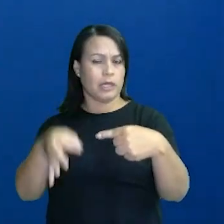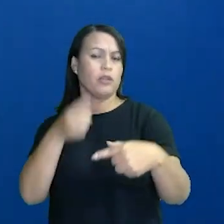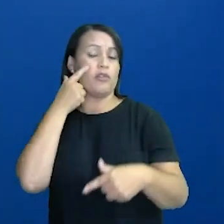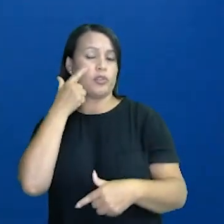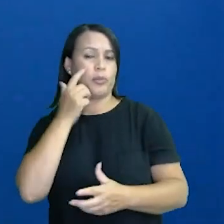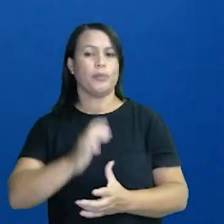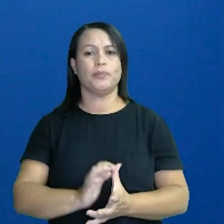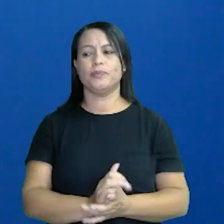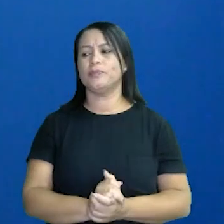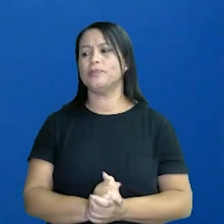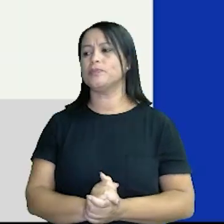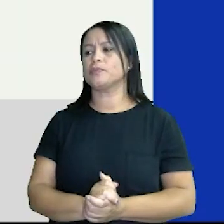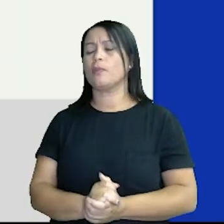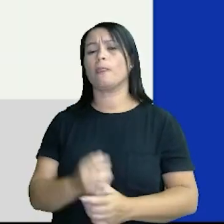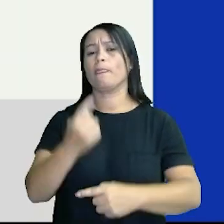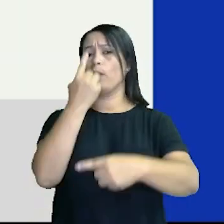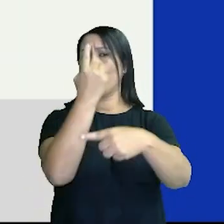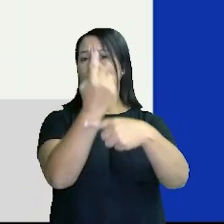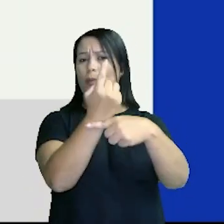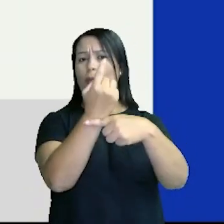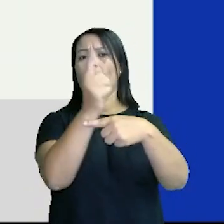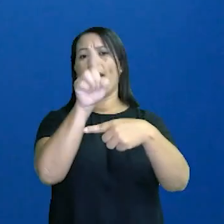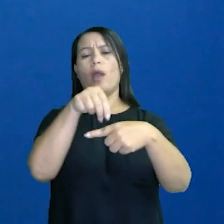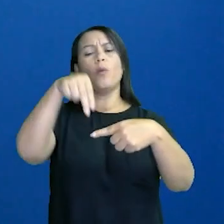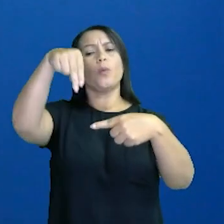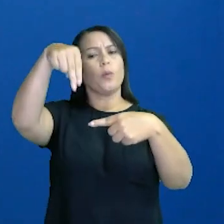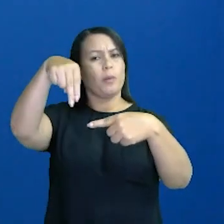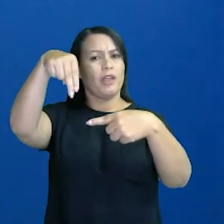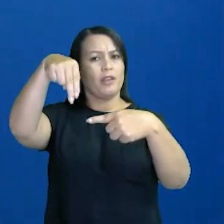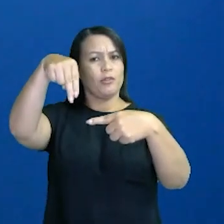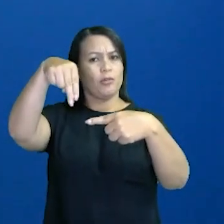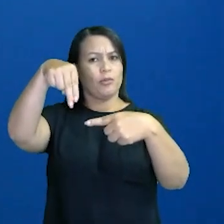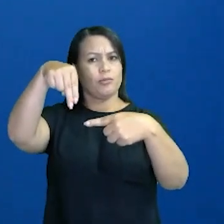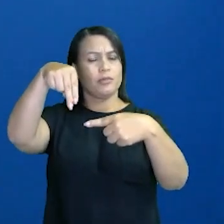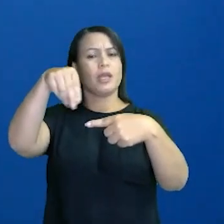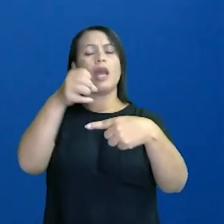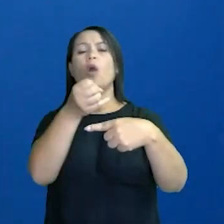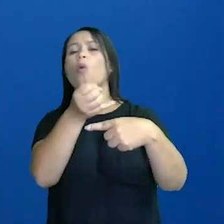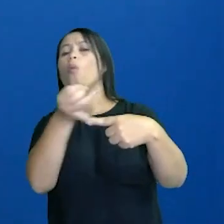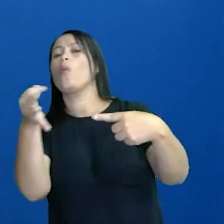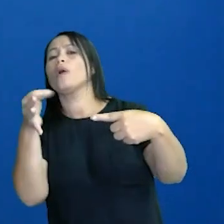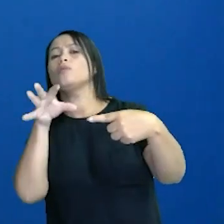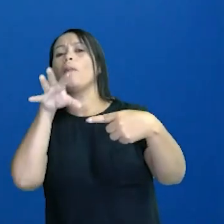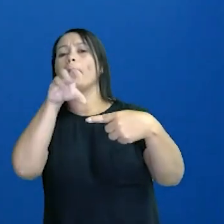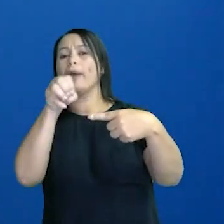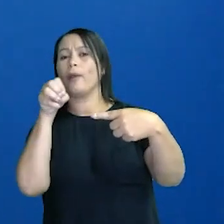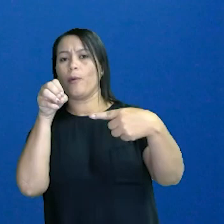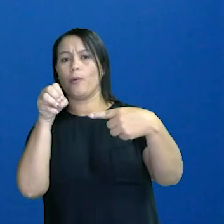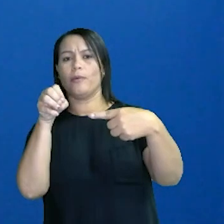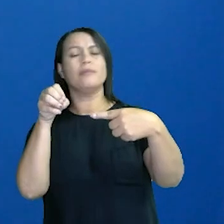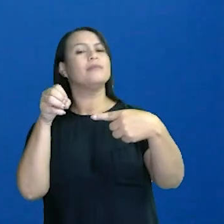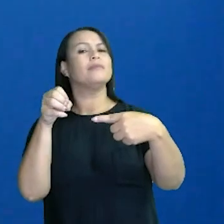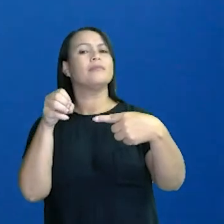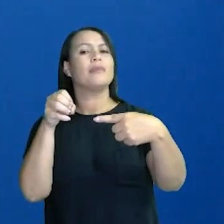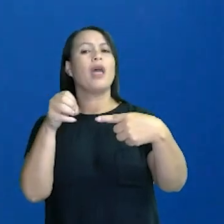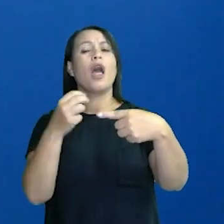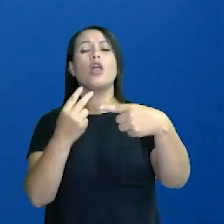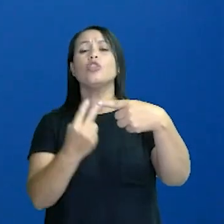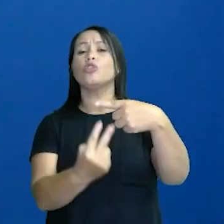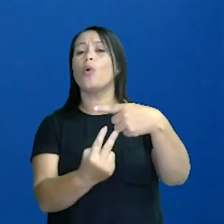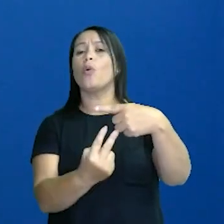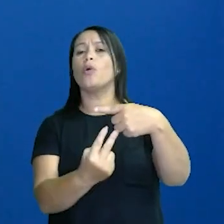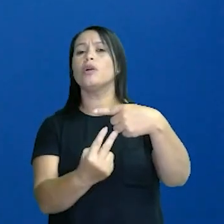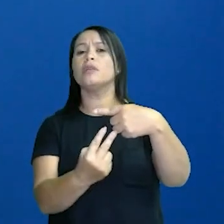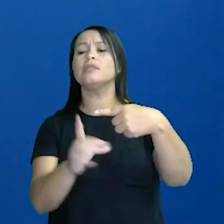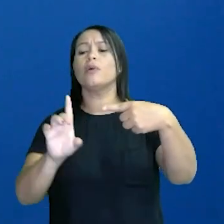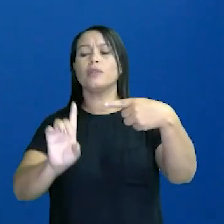ó, 1 é o numerador que representa um número de partes que se consideram. 2 é